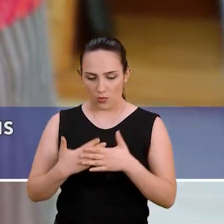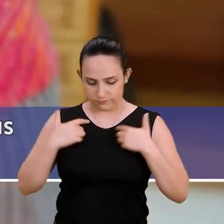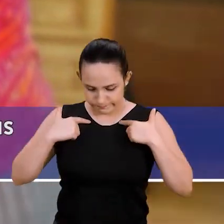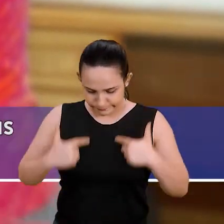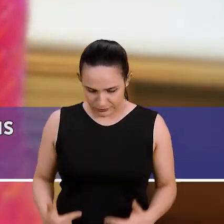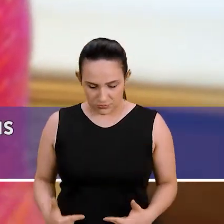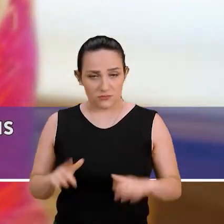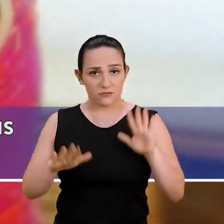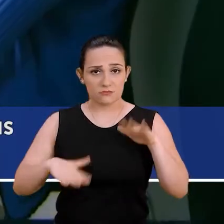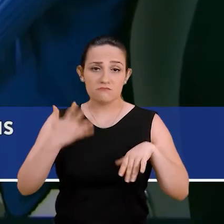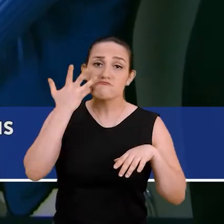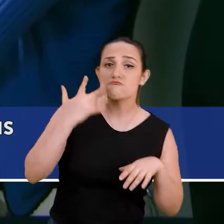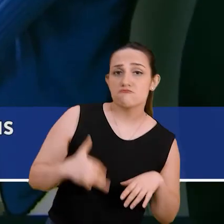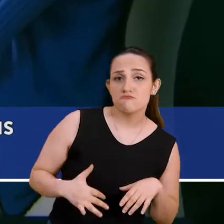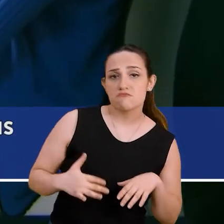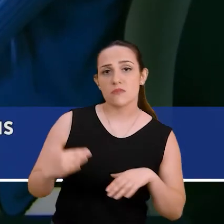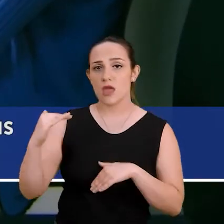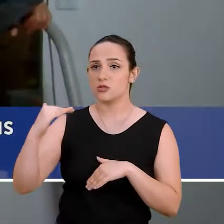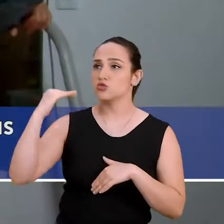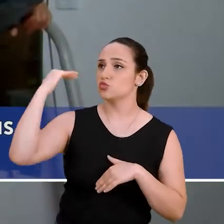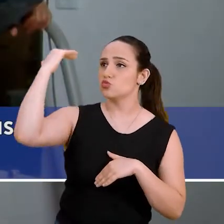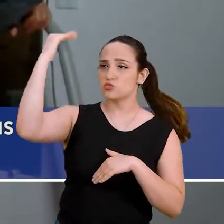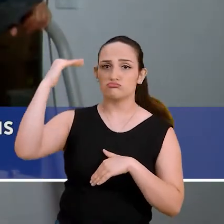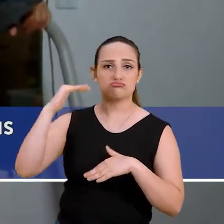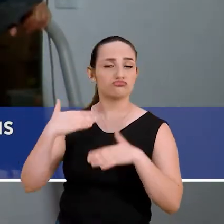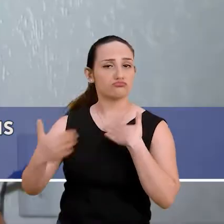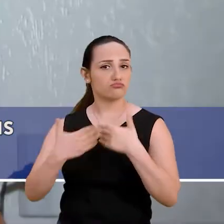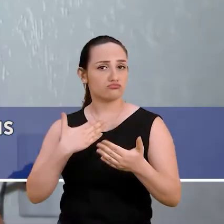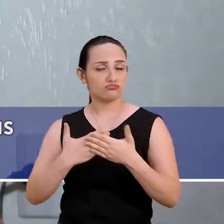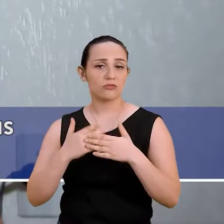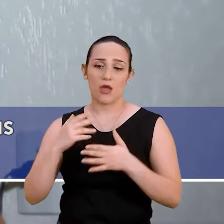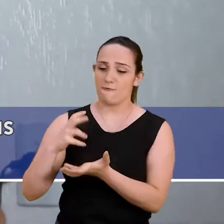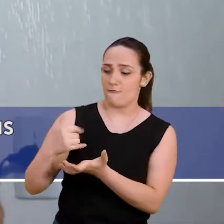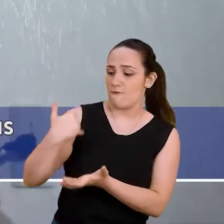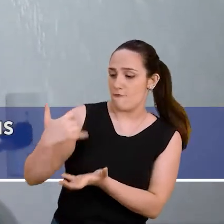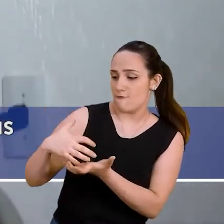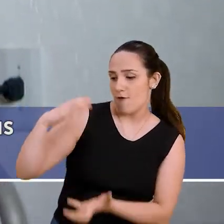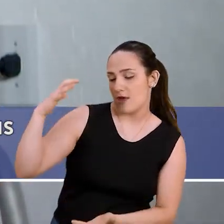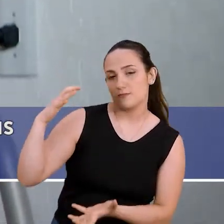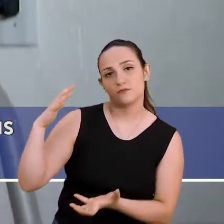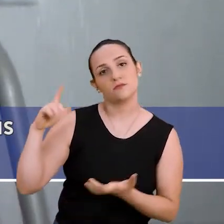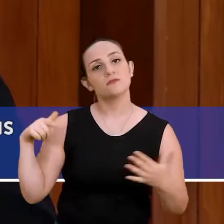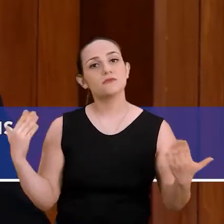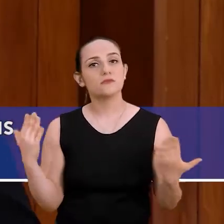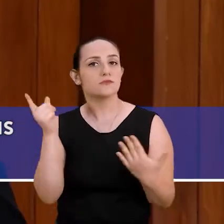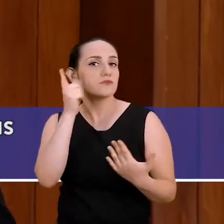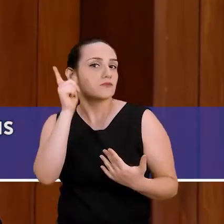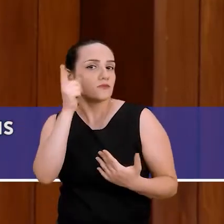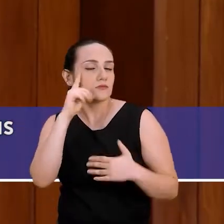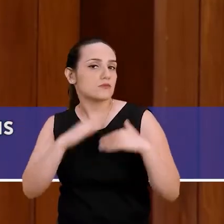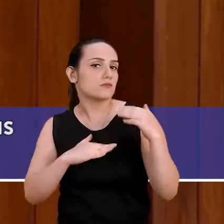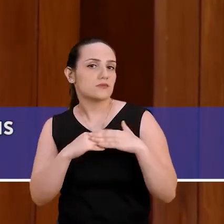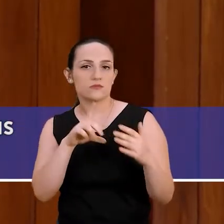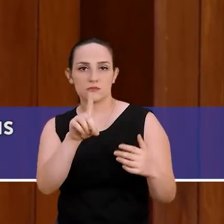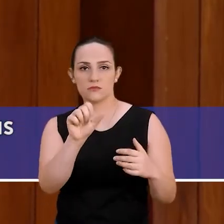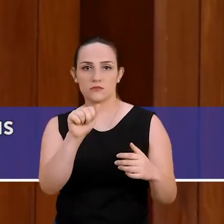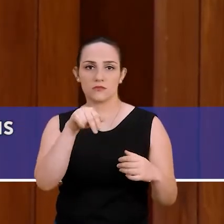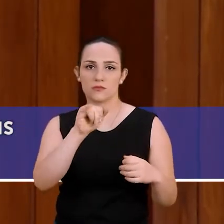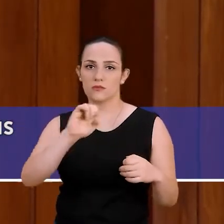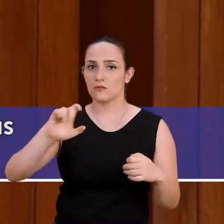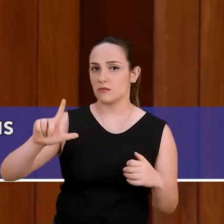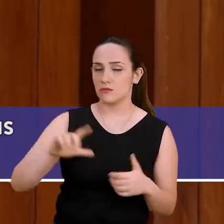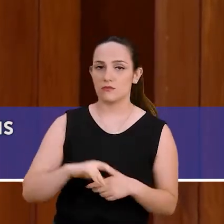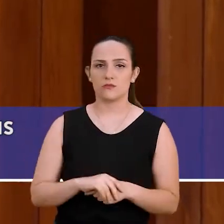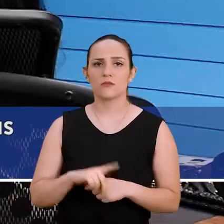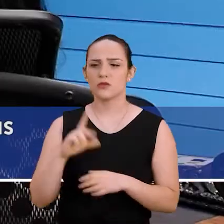cada movimento, seja na infância, na vida adulta ou durante o envelhecimento. Assim é o dia a dia do fisioterapeuta